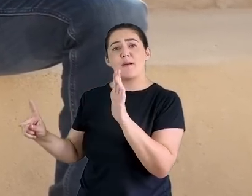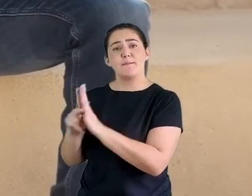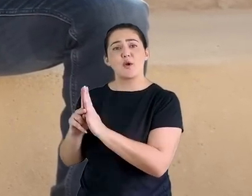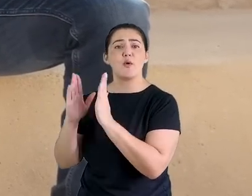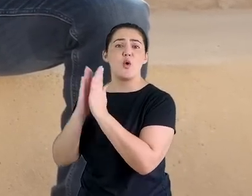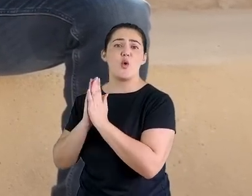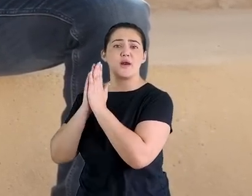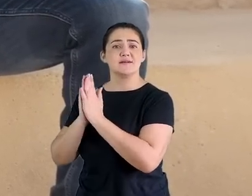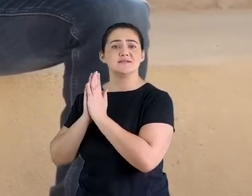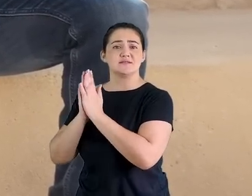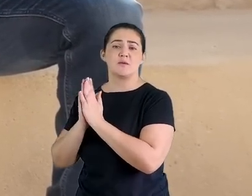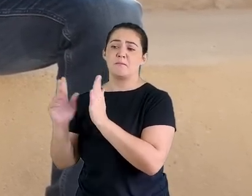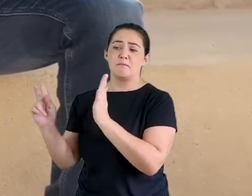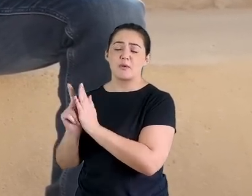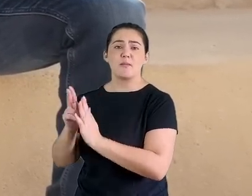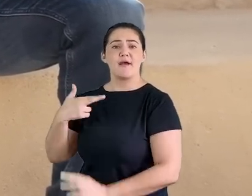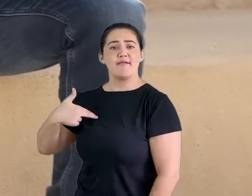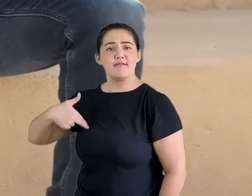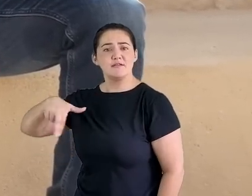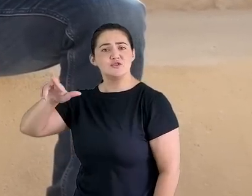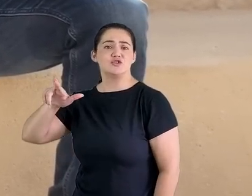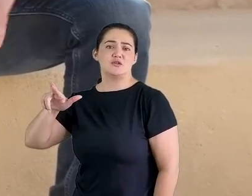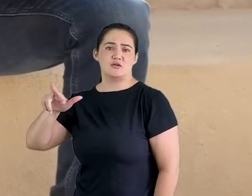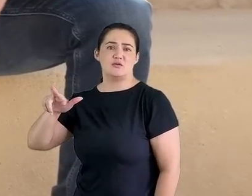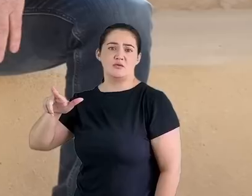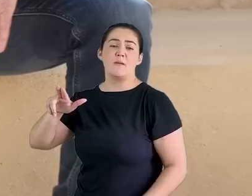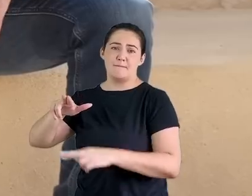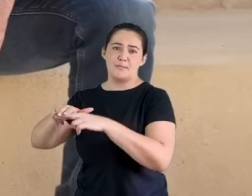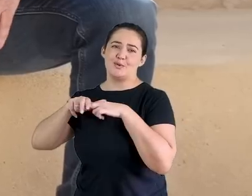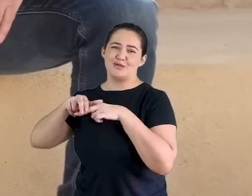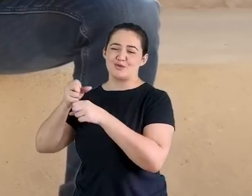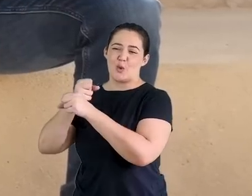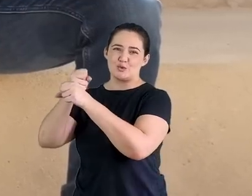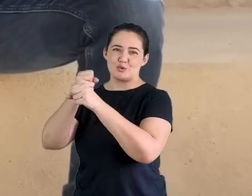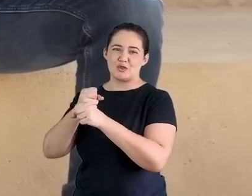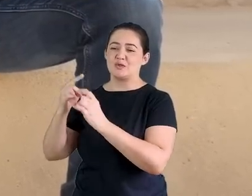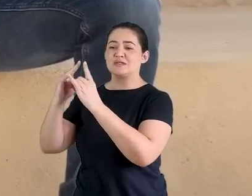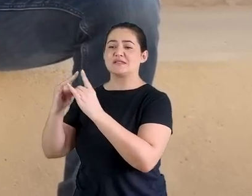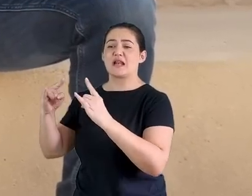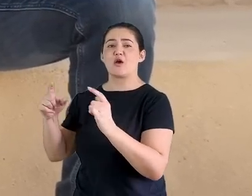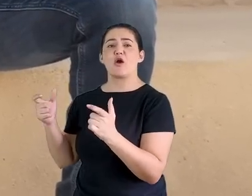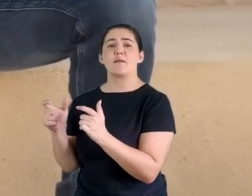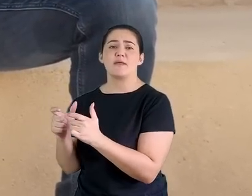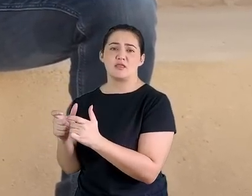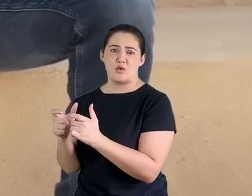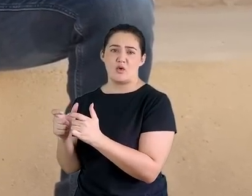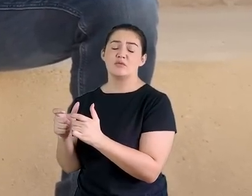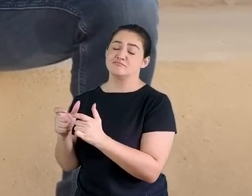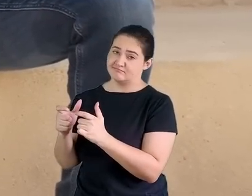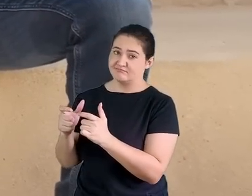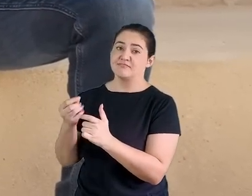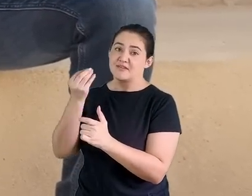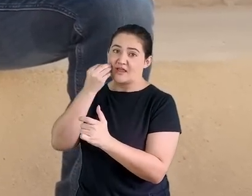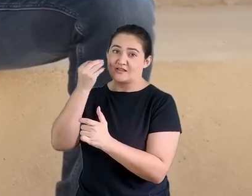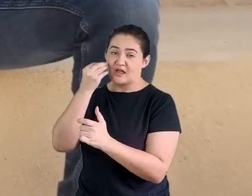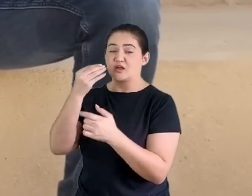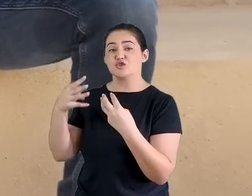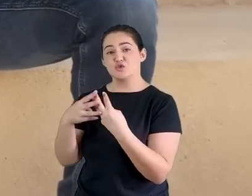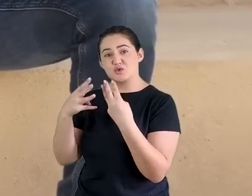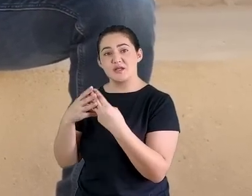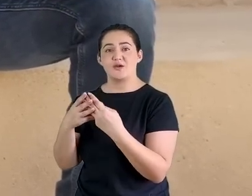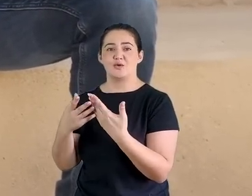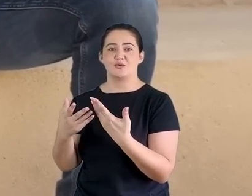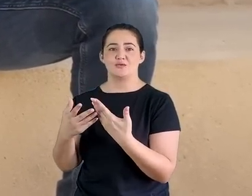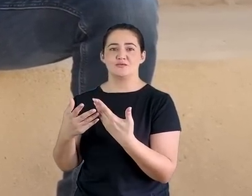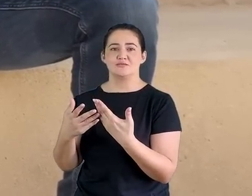Assim, construíram a sinagoga que fazia parte da vida cotidiana dos judeus naquele dia, na Galileia, em Jerusalém, na